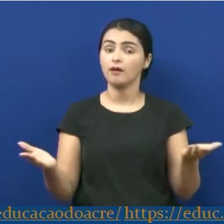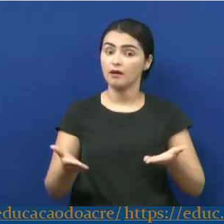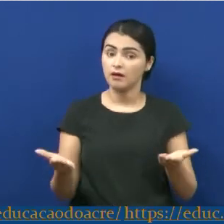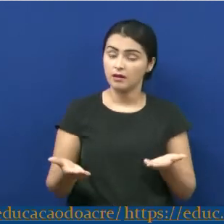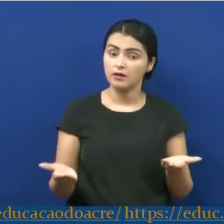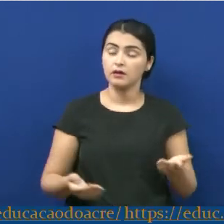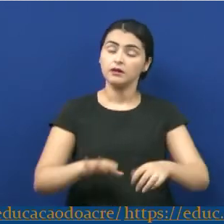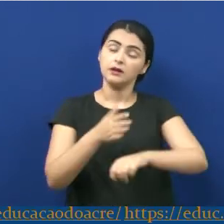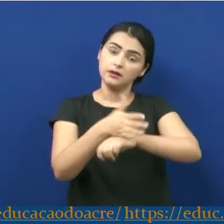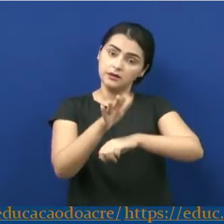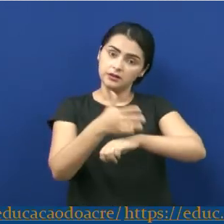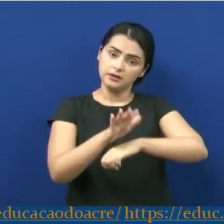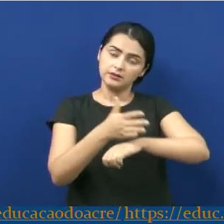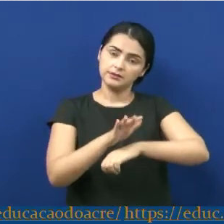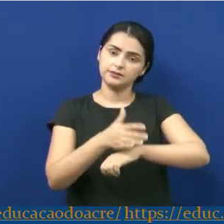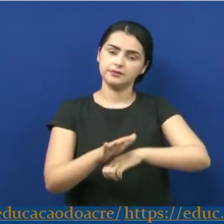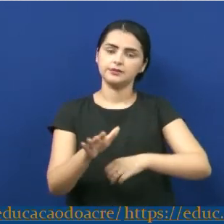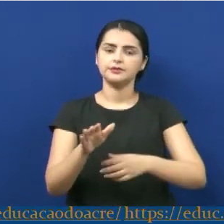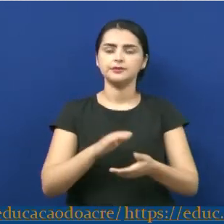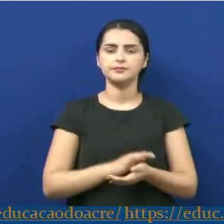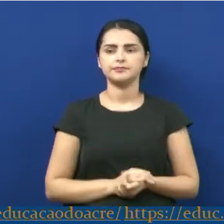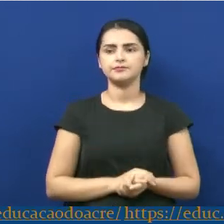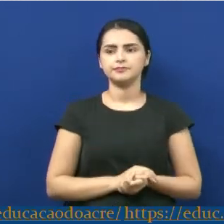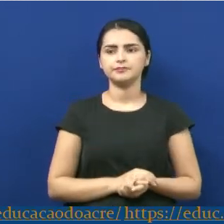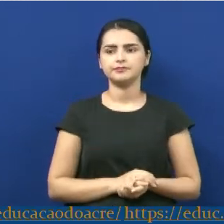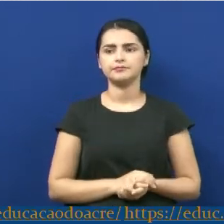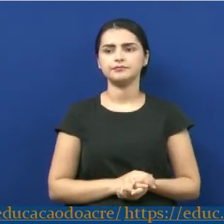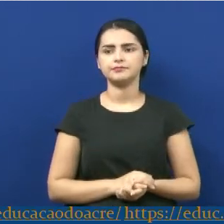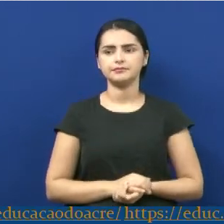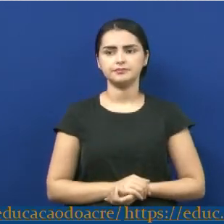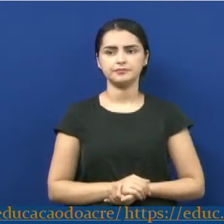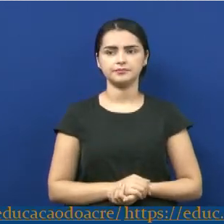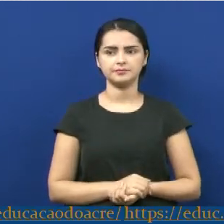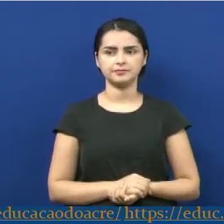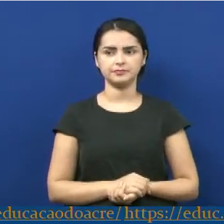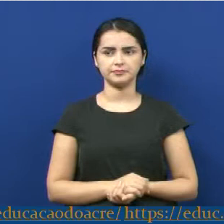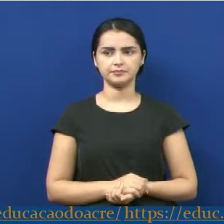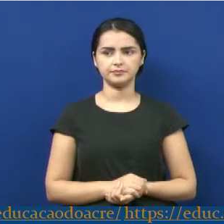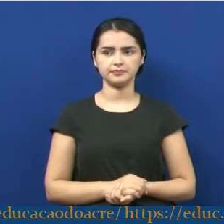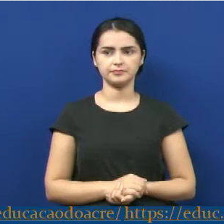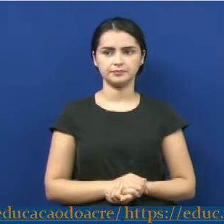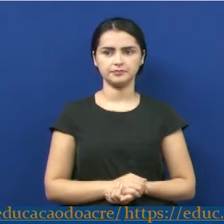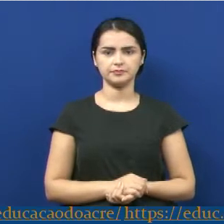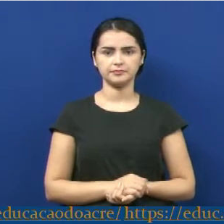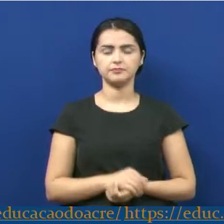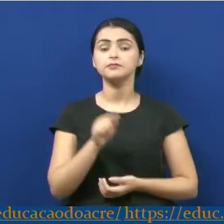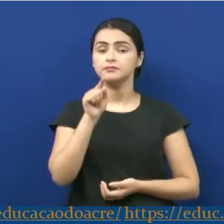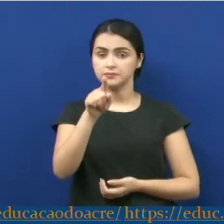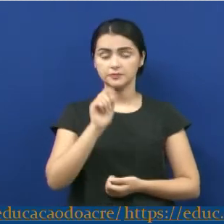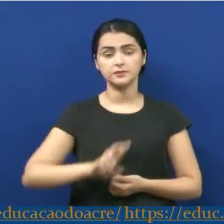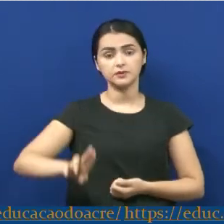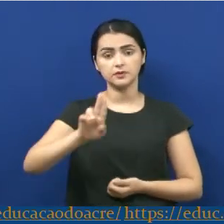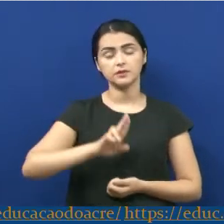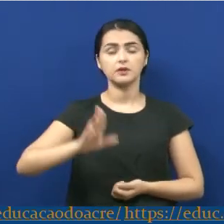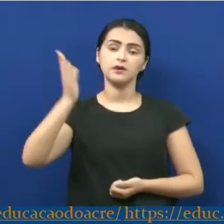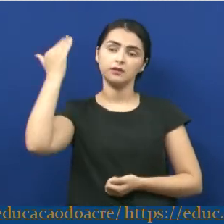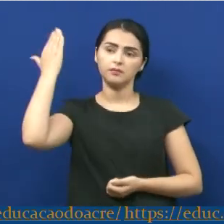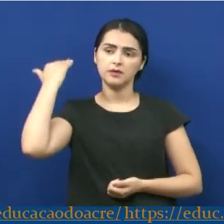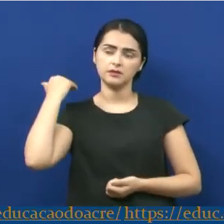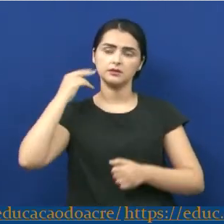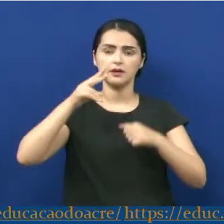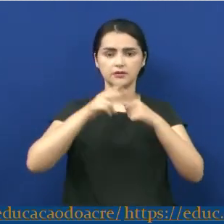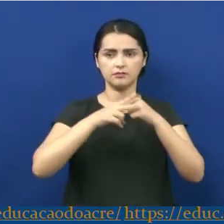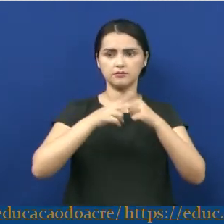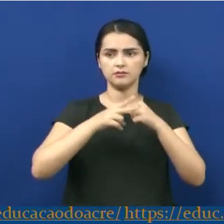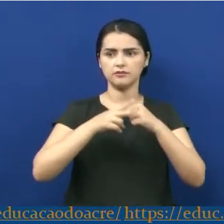agora vamos praticar. Let's practice. Use the past tense of the verbs given. Você vai ter que utilizar o passado dos verbos